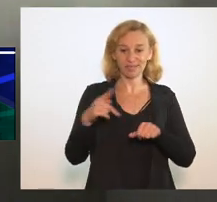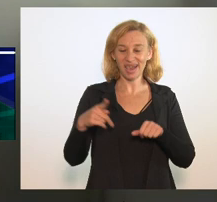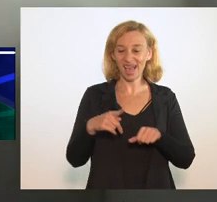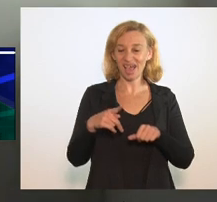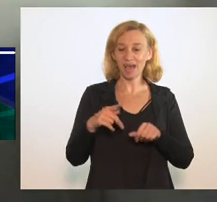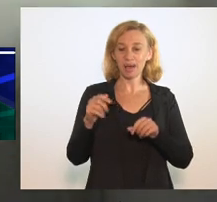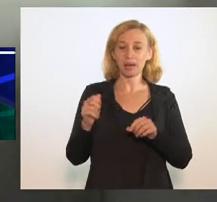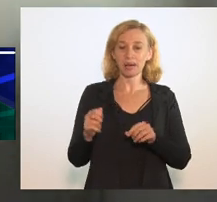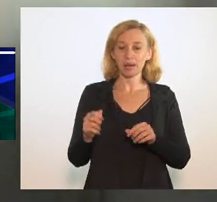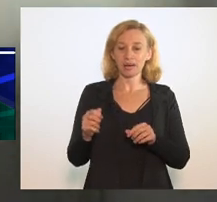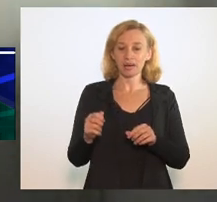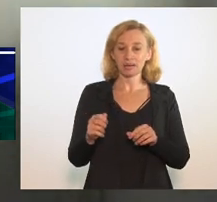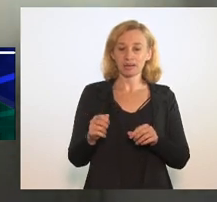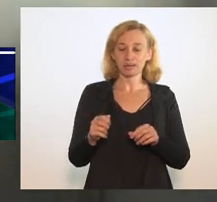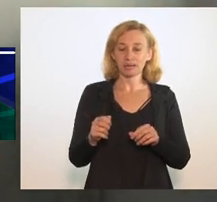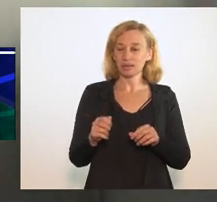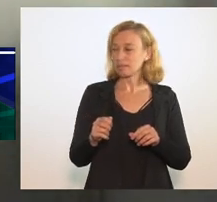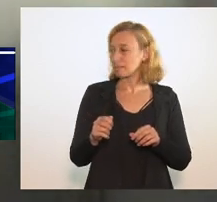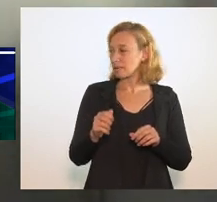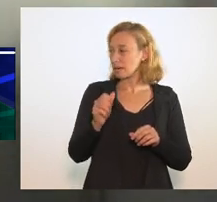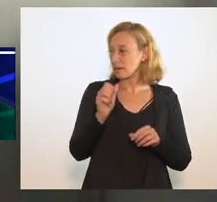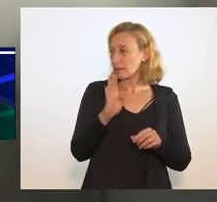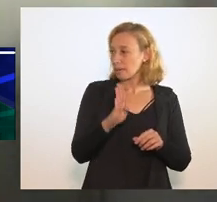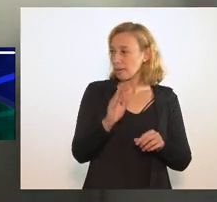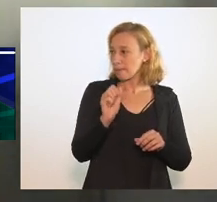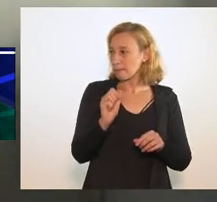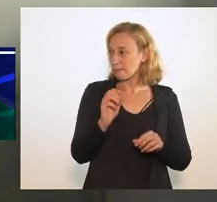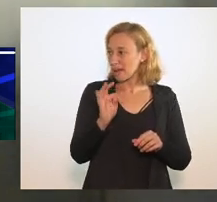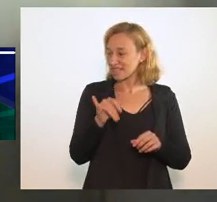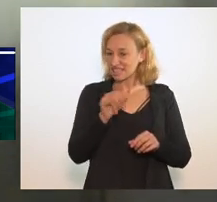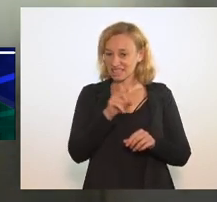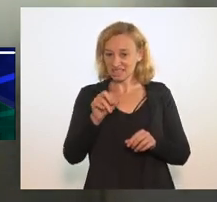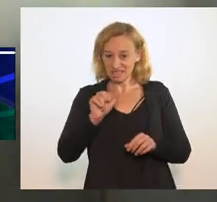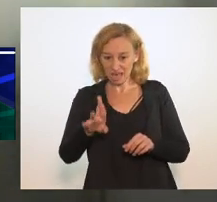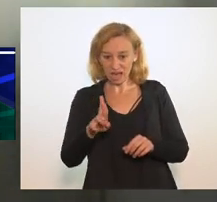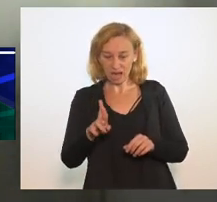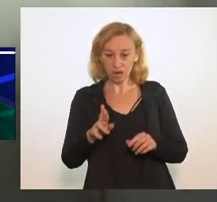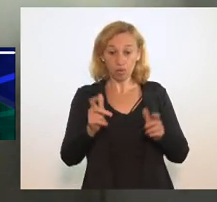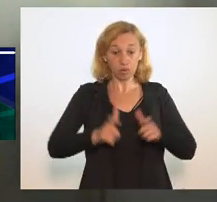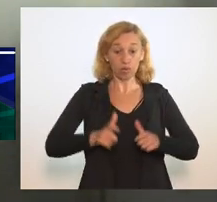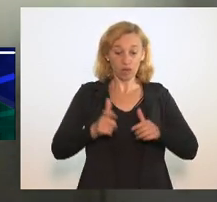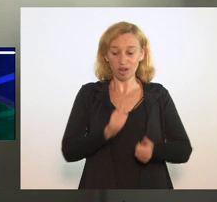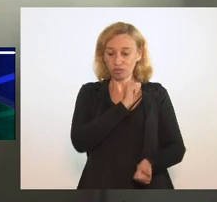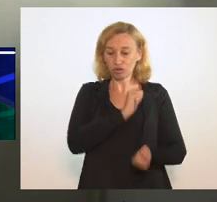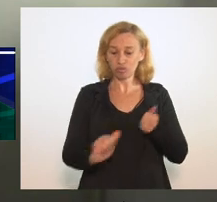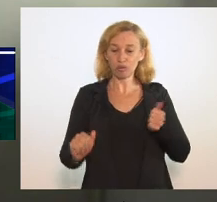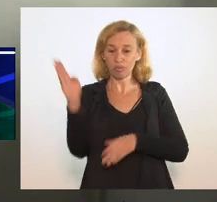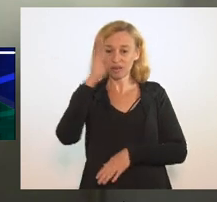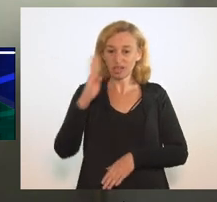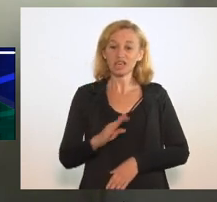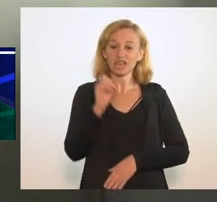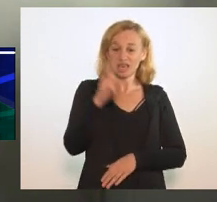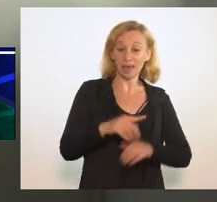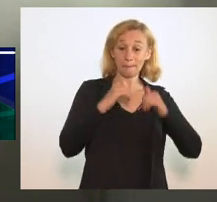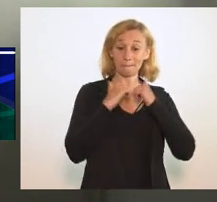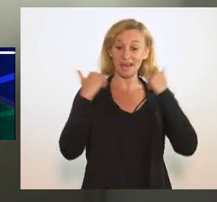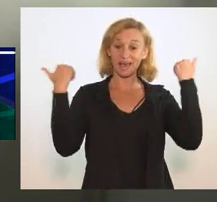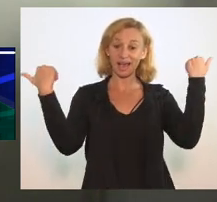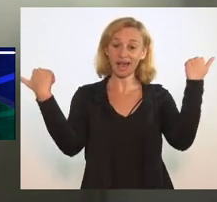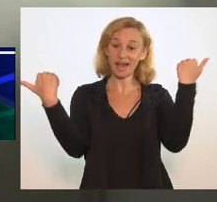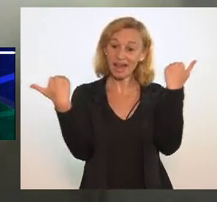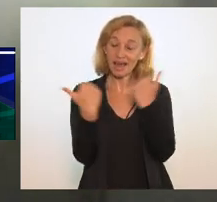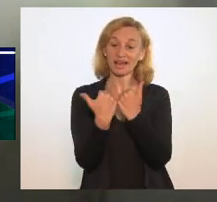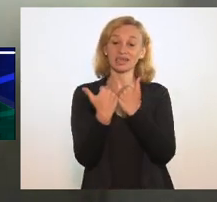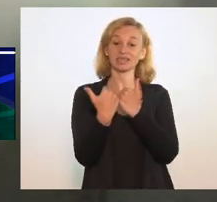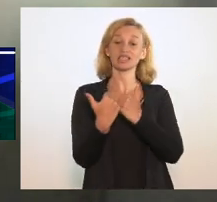batizar o templo do futebol brasileiro, que é o estádio do Maracanã, e que